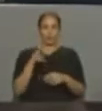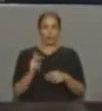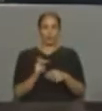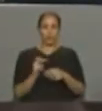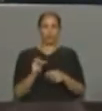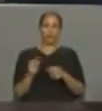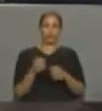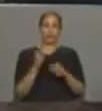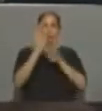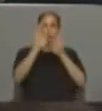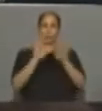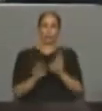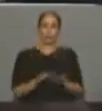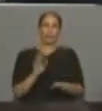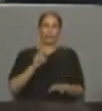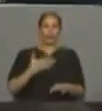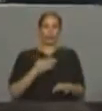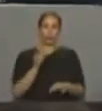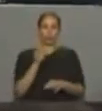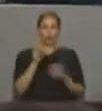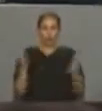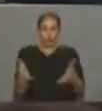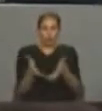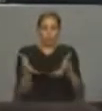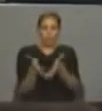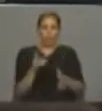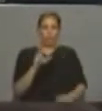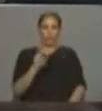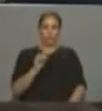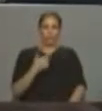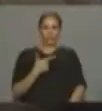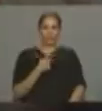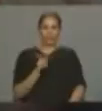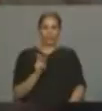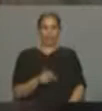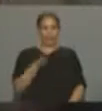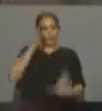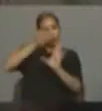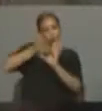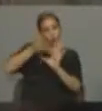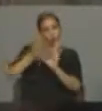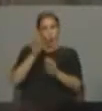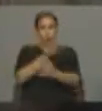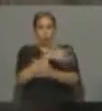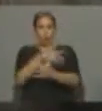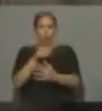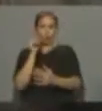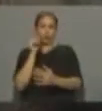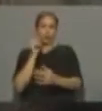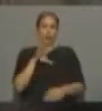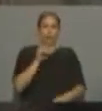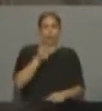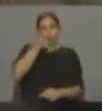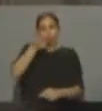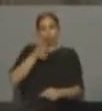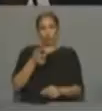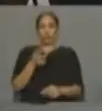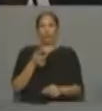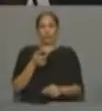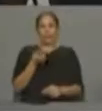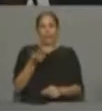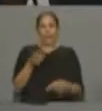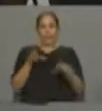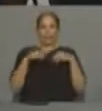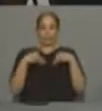músico adolfa educador e renata capitólio psicol bicicleta são os dois autores que aceitaram pensar e sentir o pintor